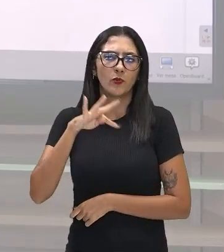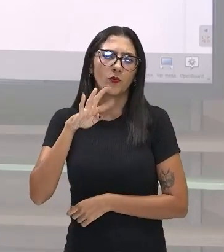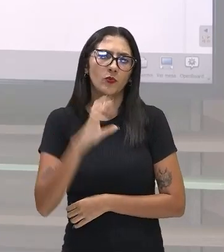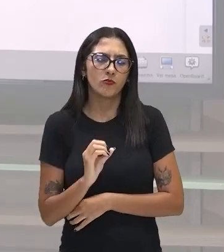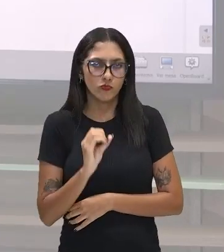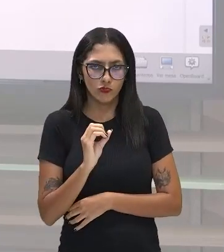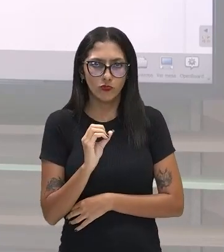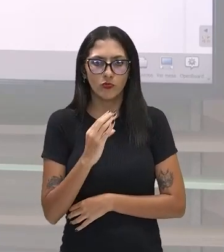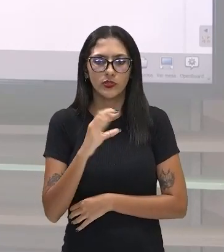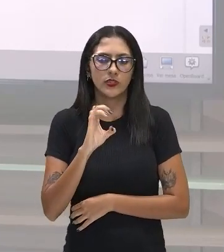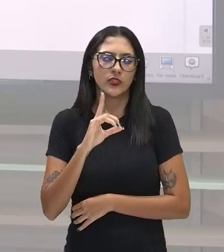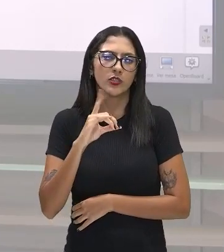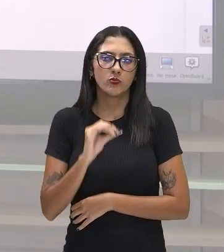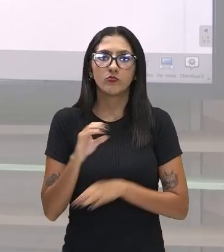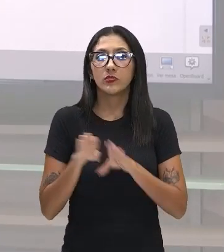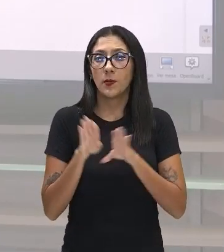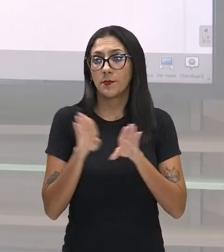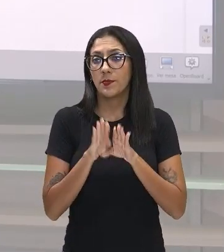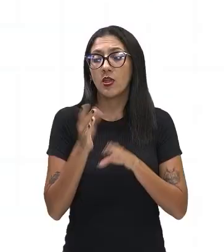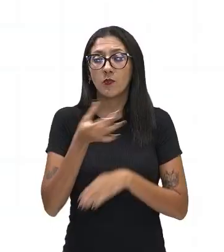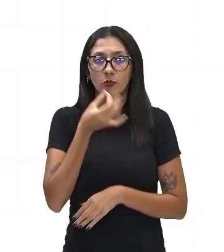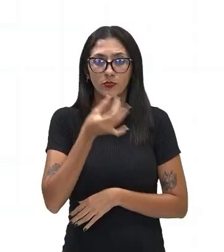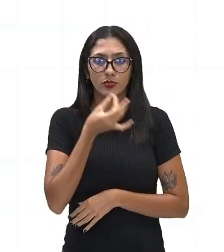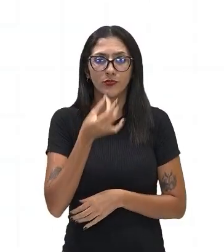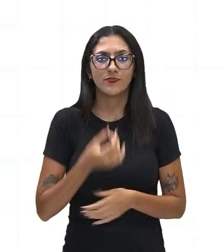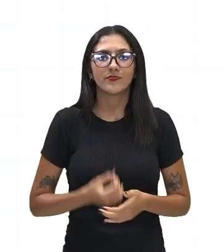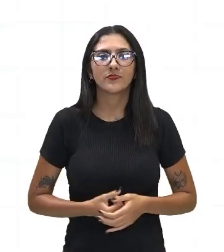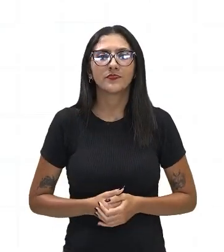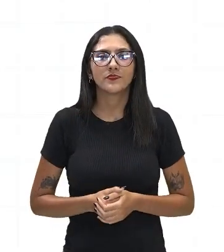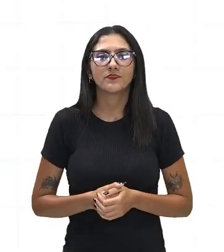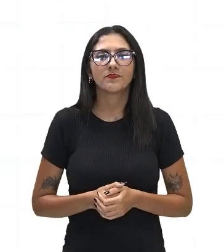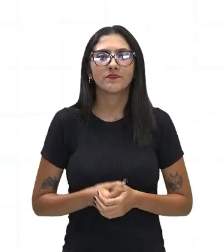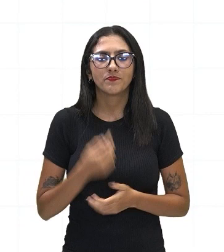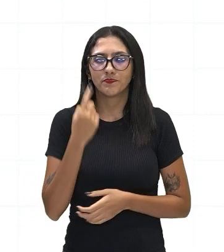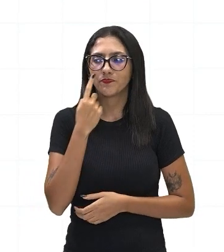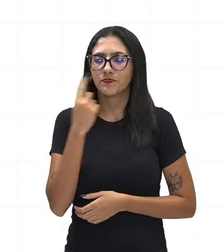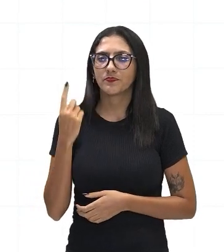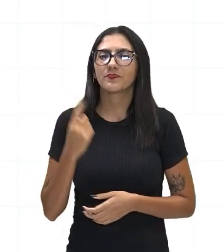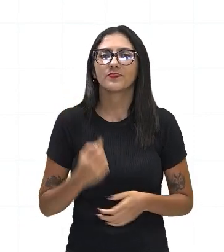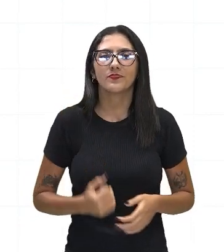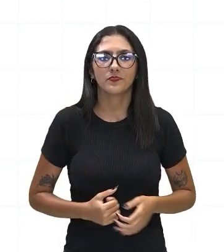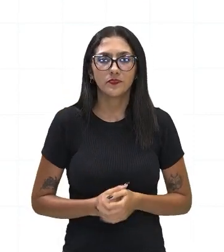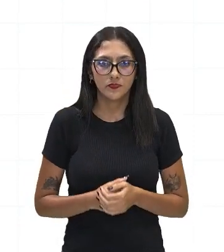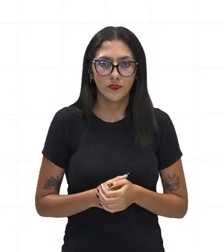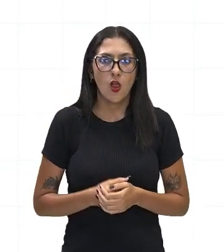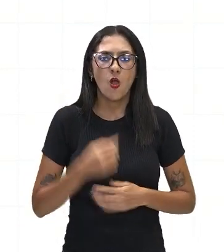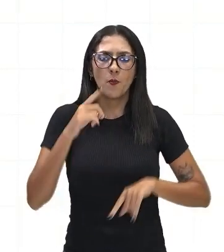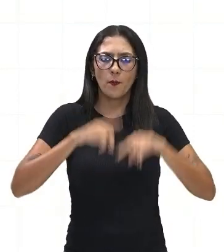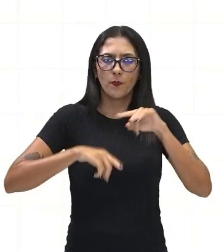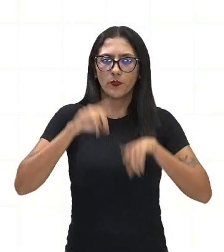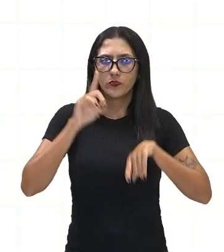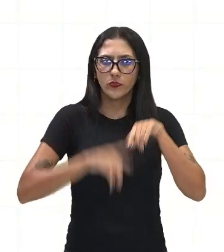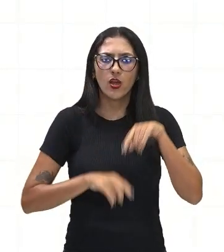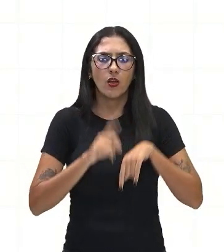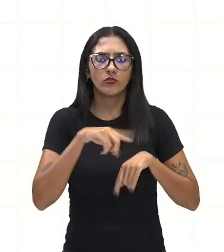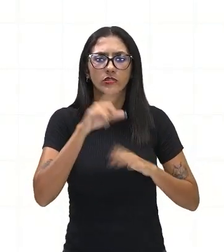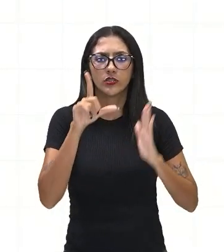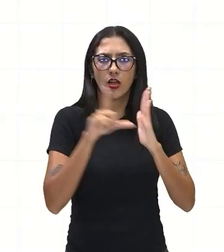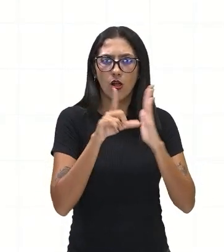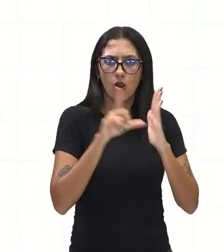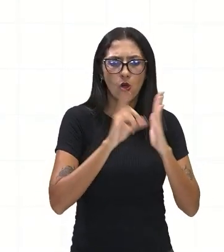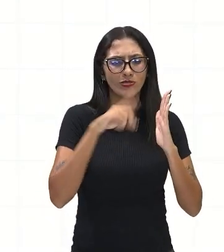opinião. Ok, gente? Seguindo. Os produtos daquela loja devem ser